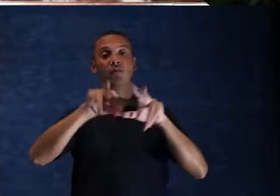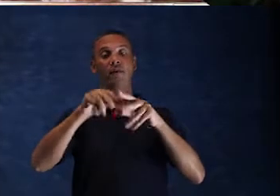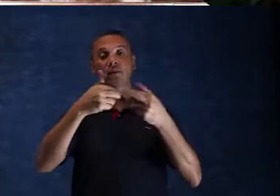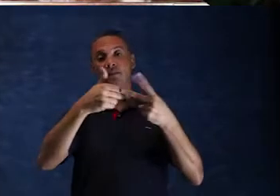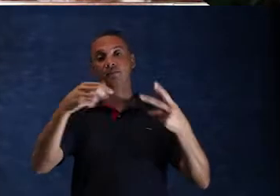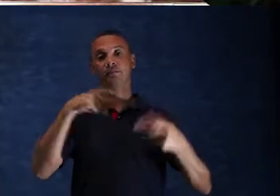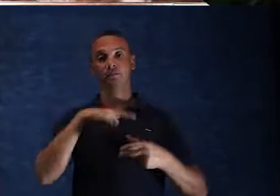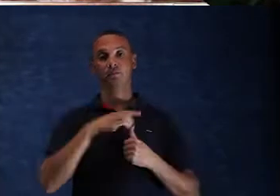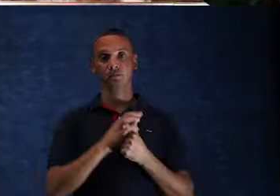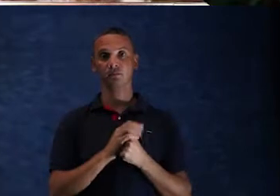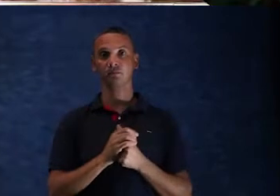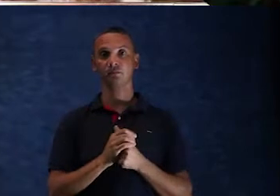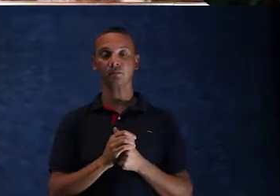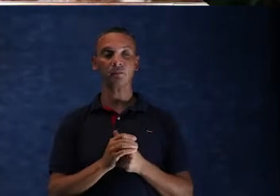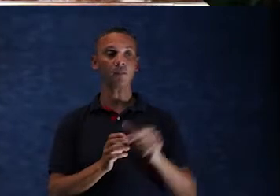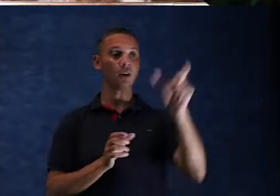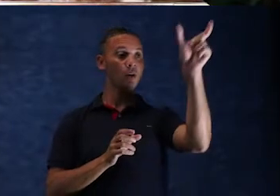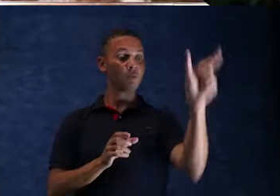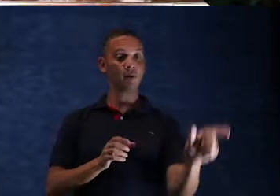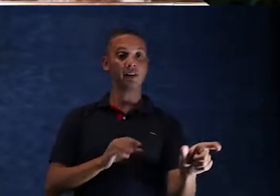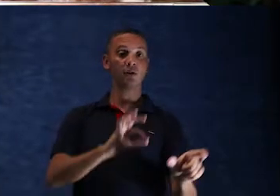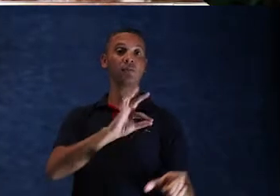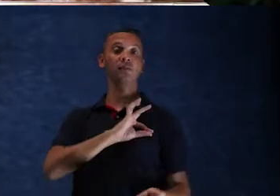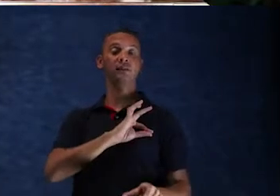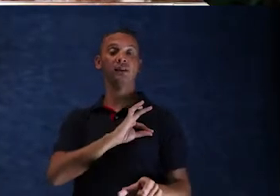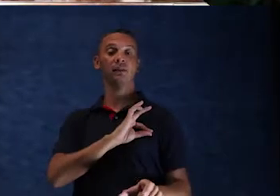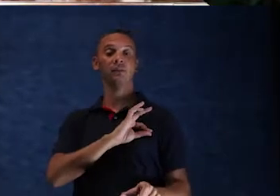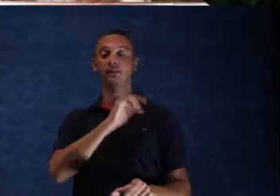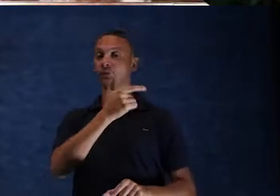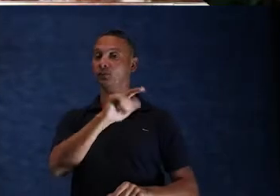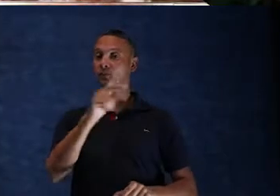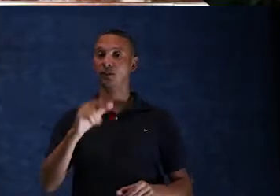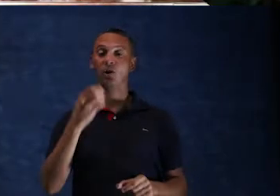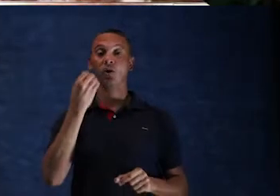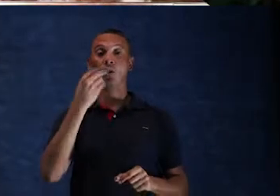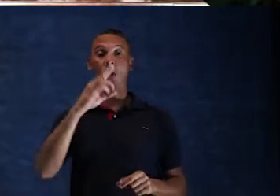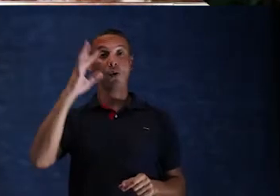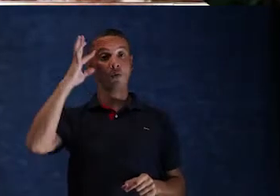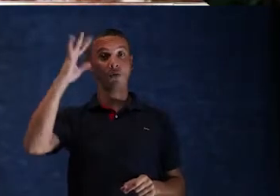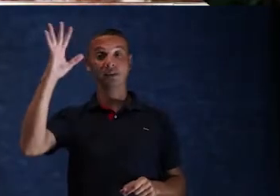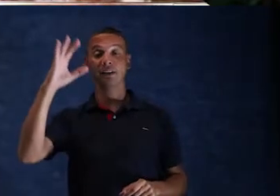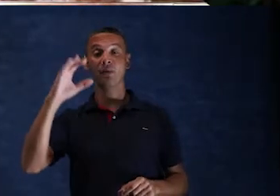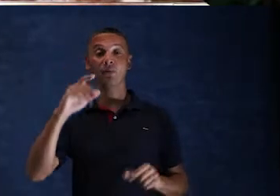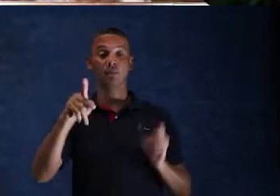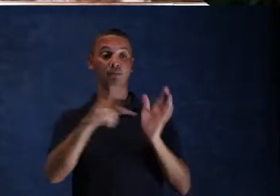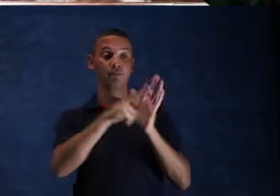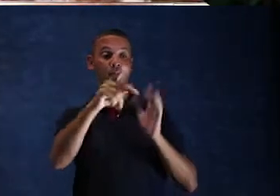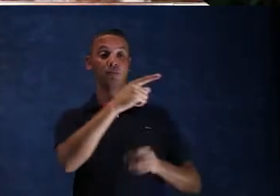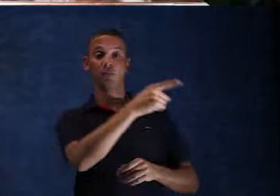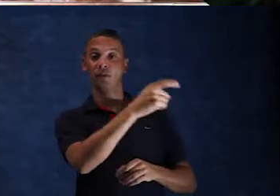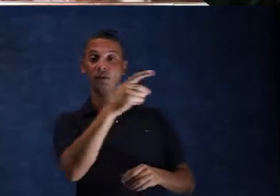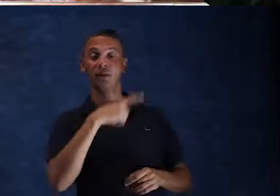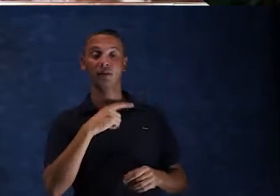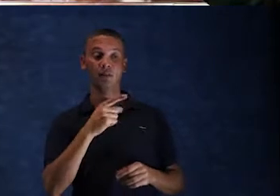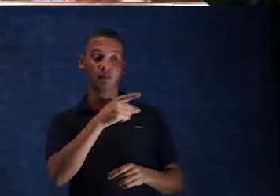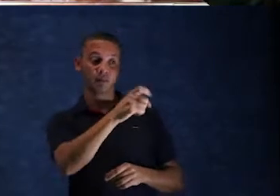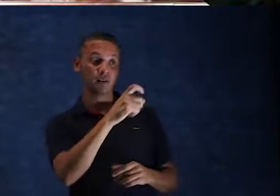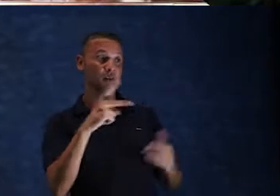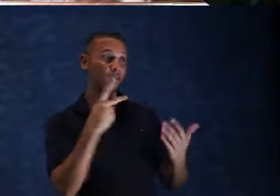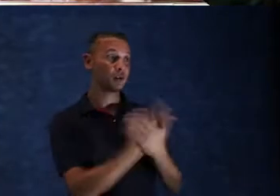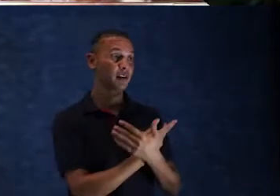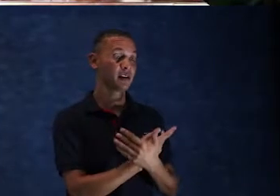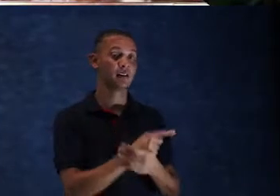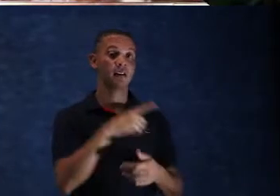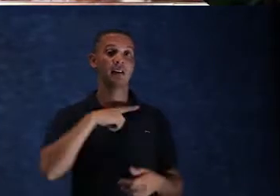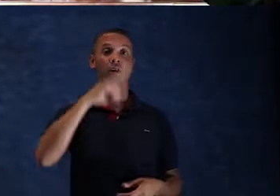não seguem o modelo policial clássico, né? Ou mesmo da ficção criminal. Os crimes acontecem e eles